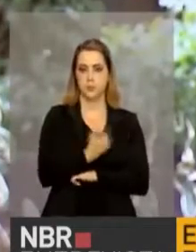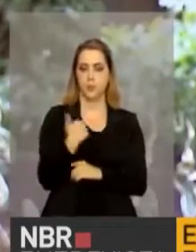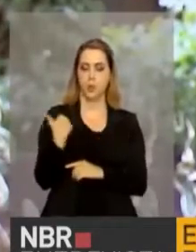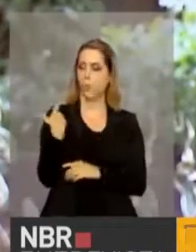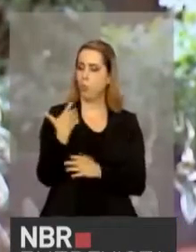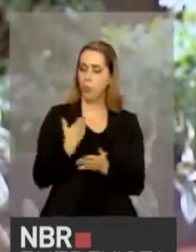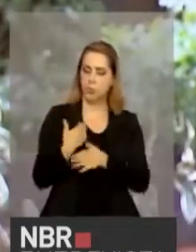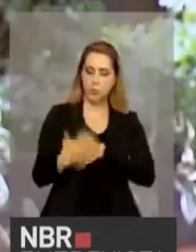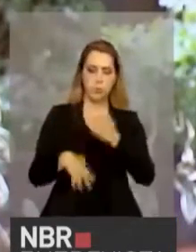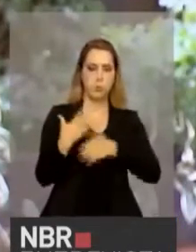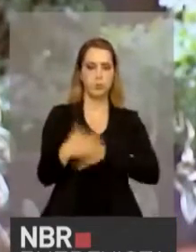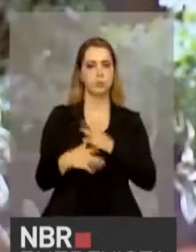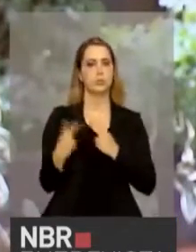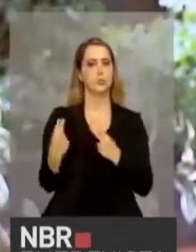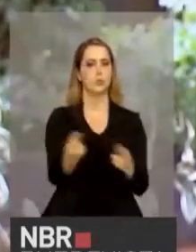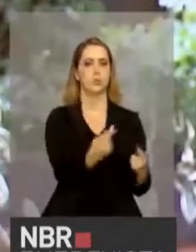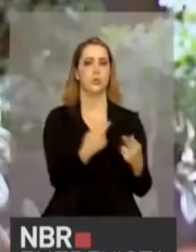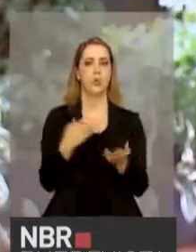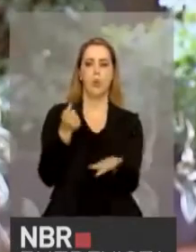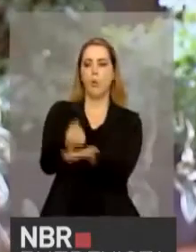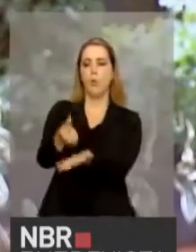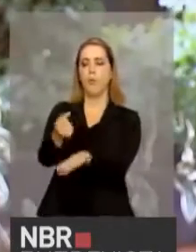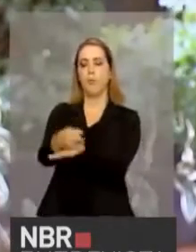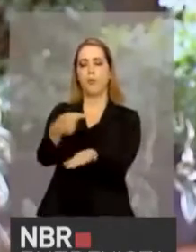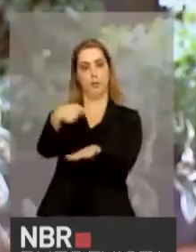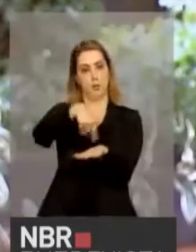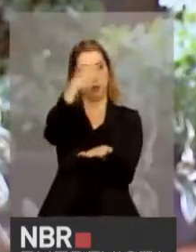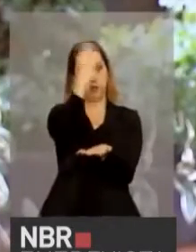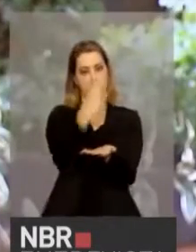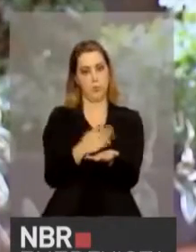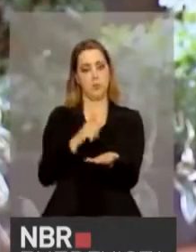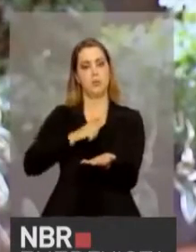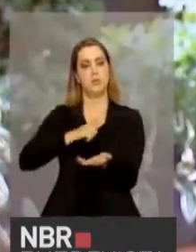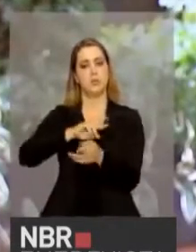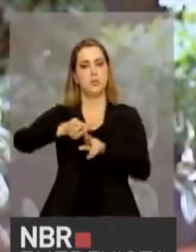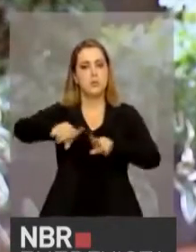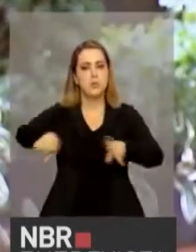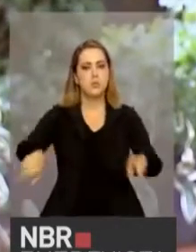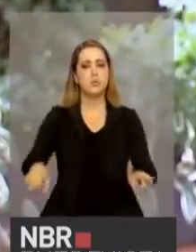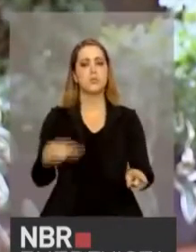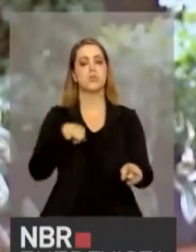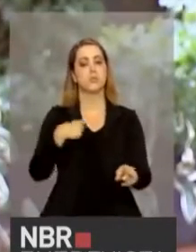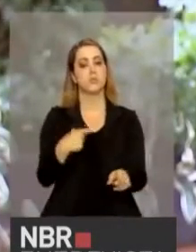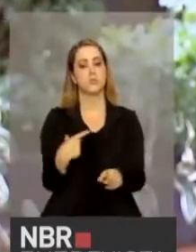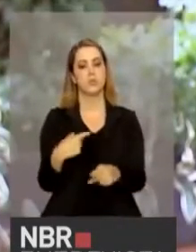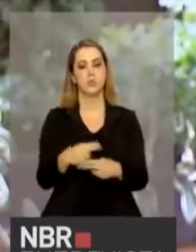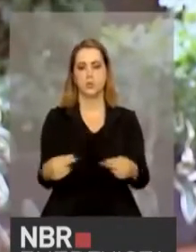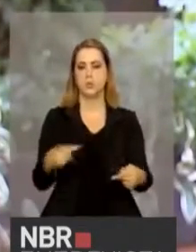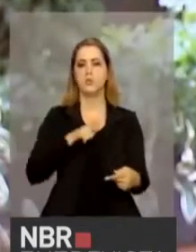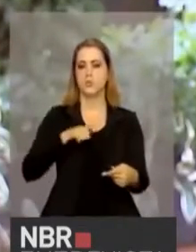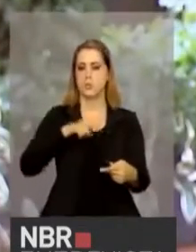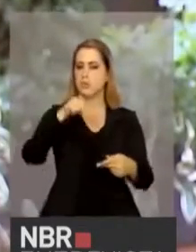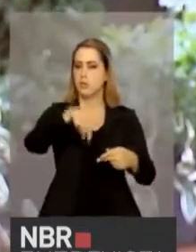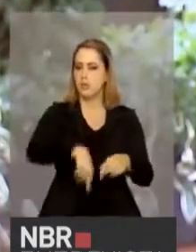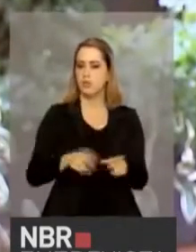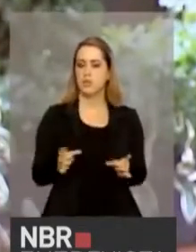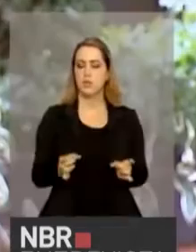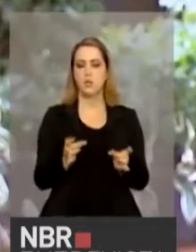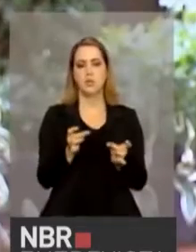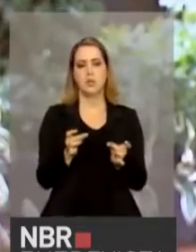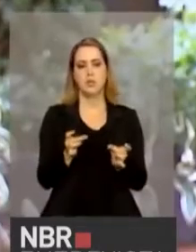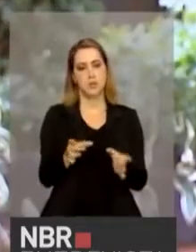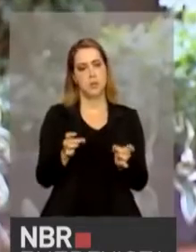importante que de certo modo no brasil tem abundância também a extensão territorial